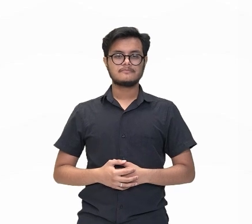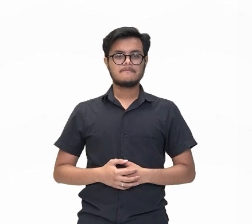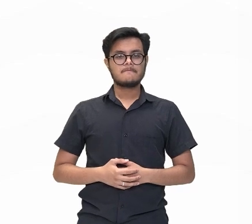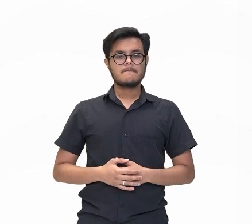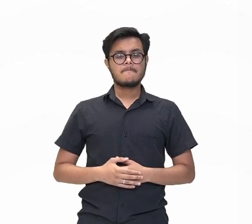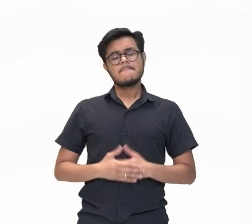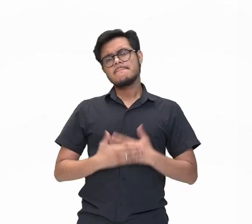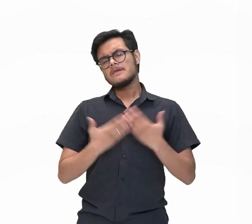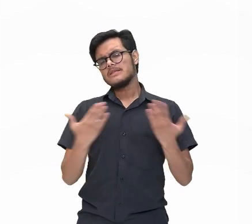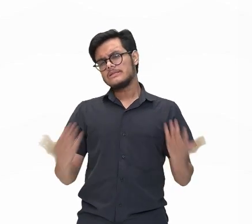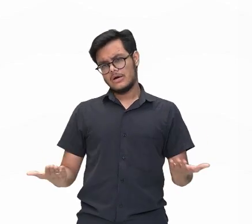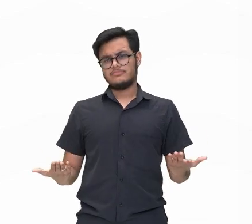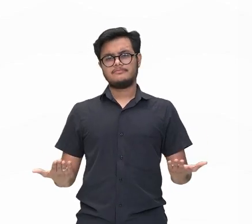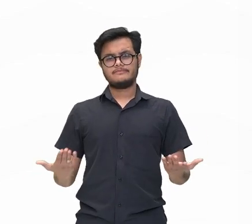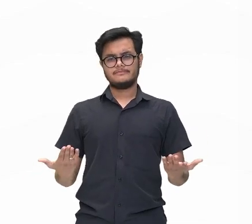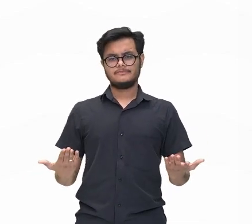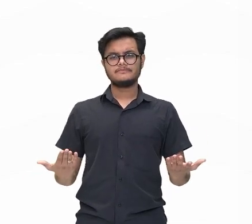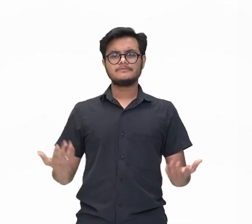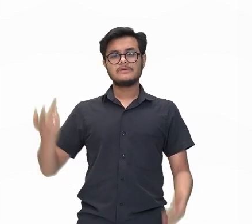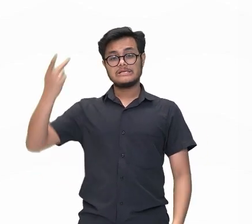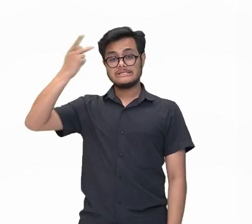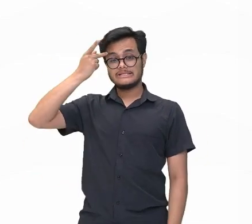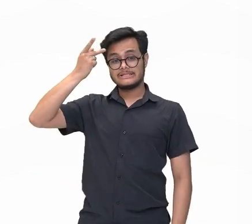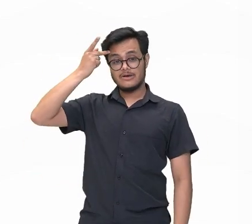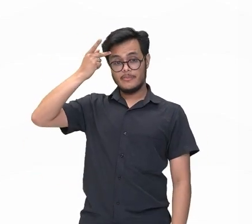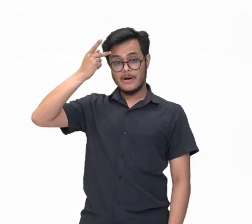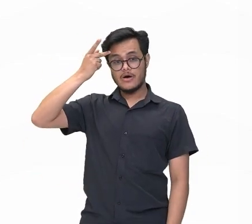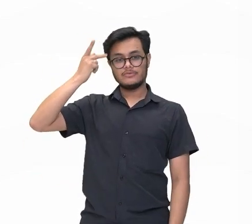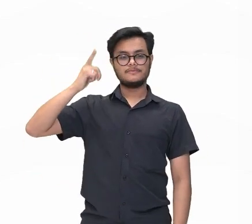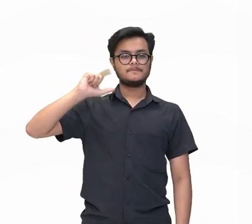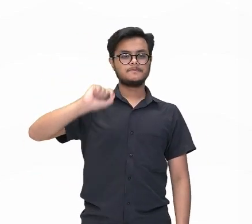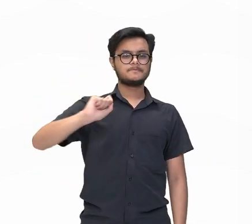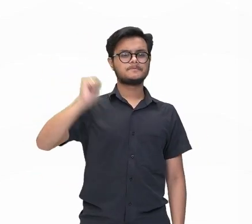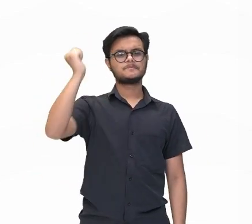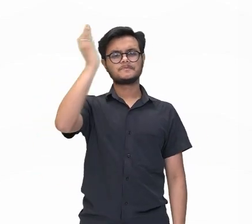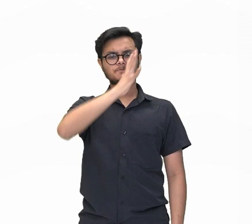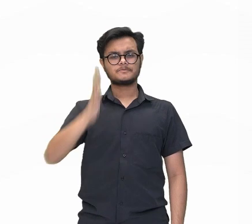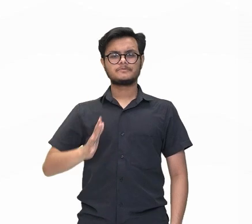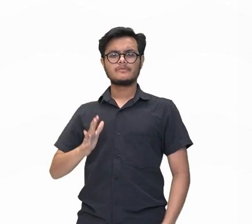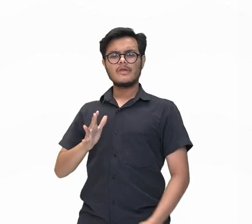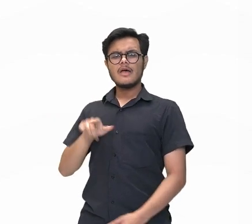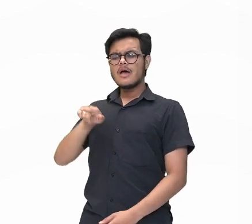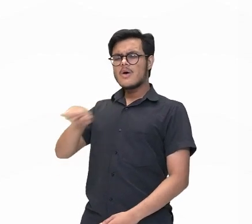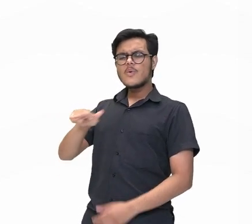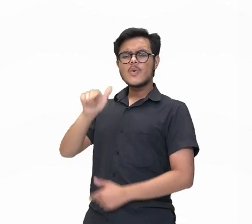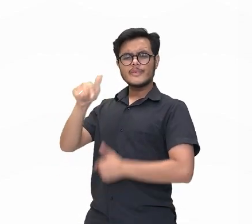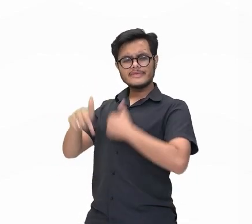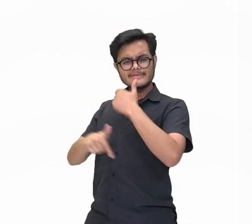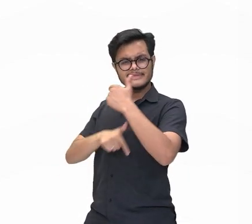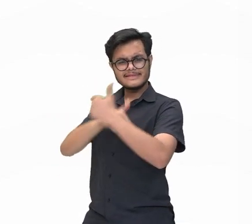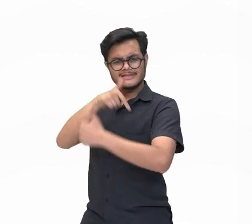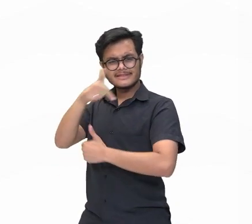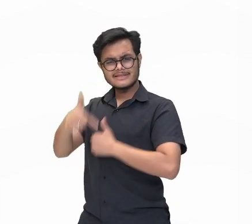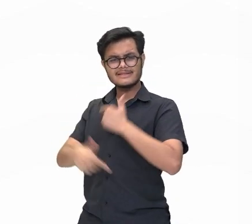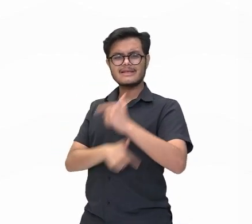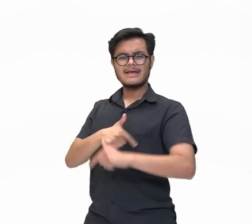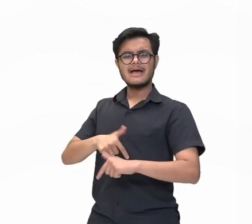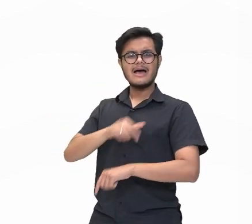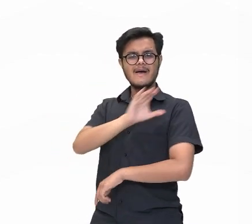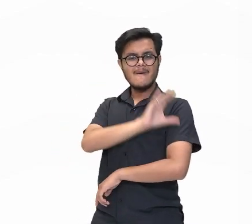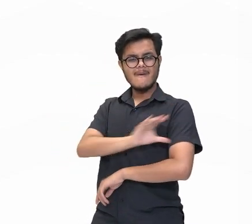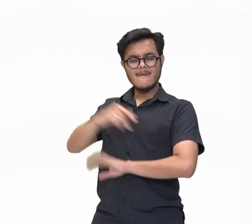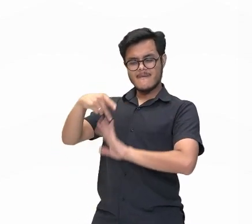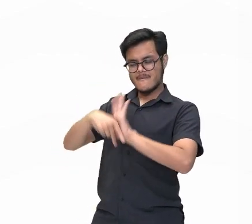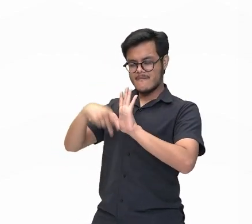E a minha conclusão, né, esse Czinho aí que indica a conclusão, diz o seguinte: portanto, São Caetano do Sul foi o município do Brasil que